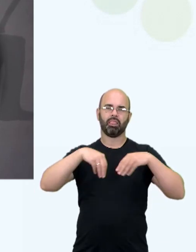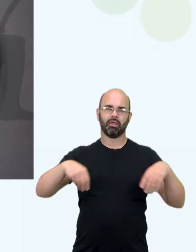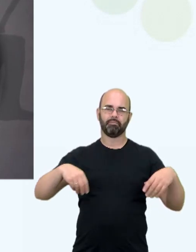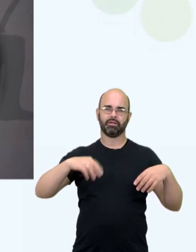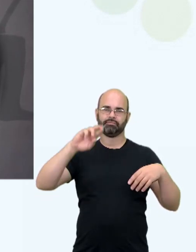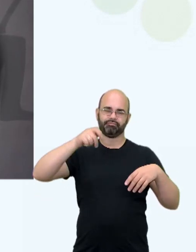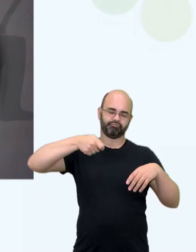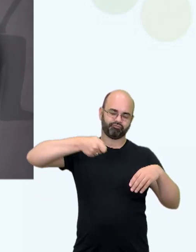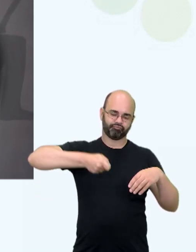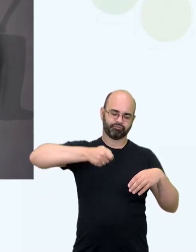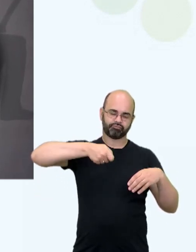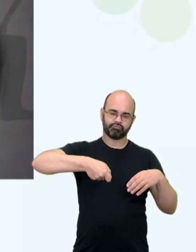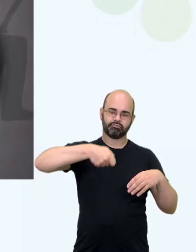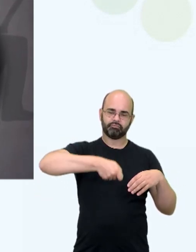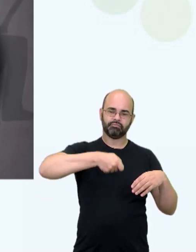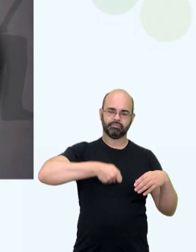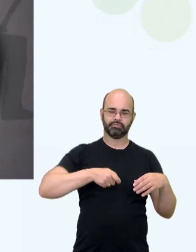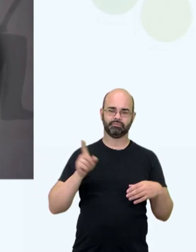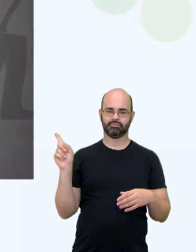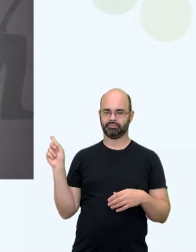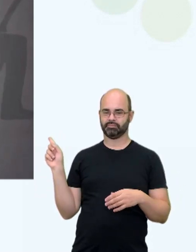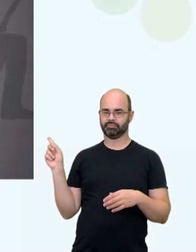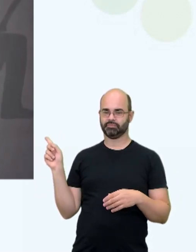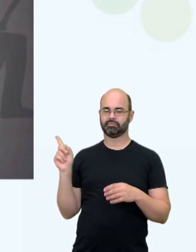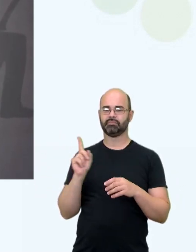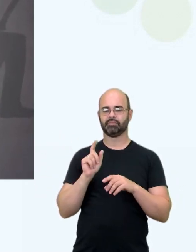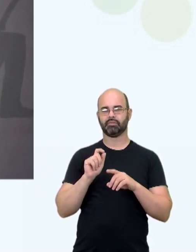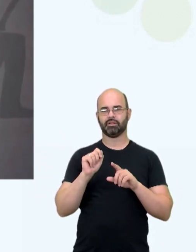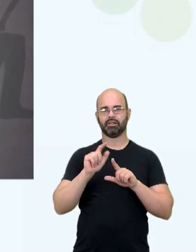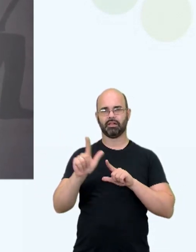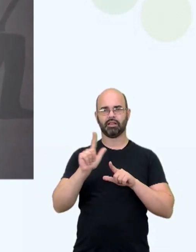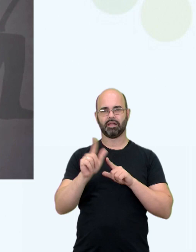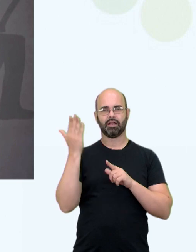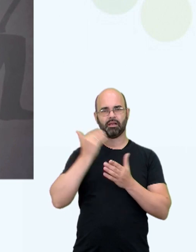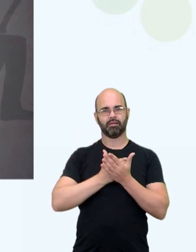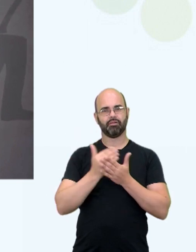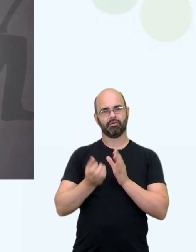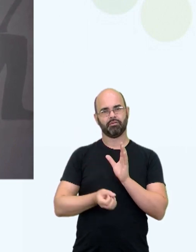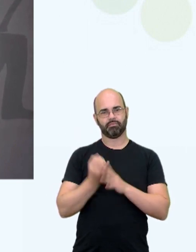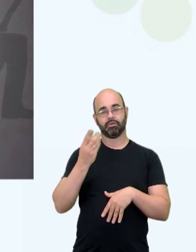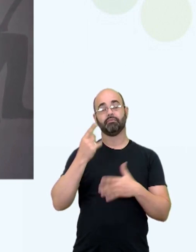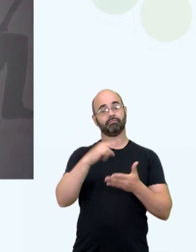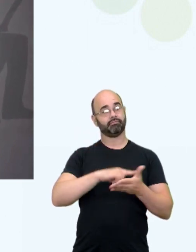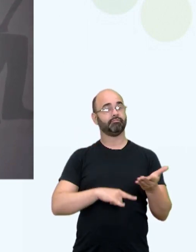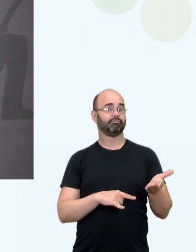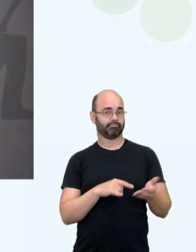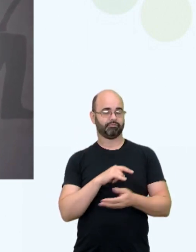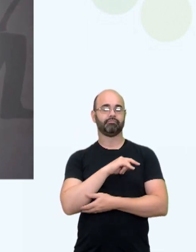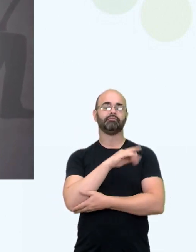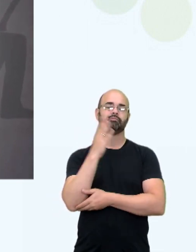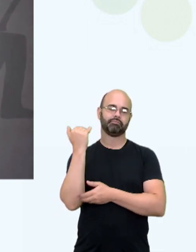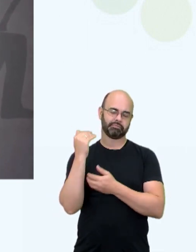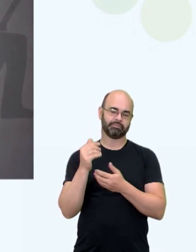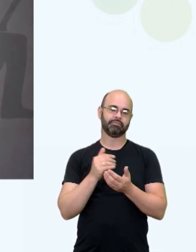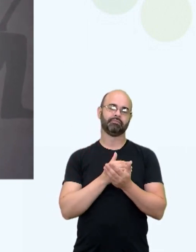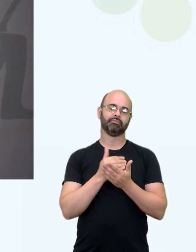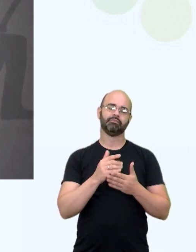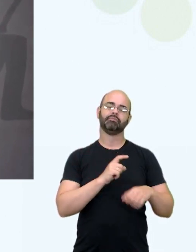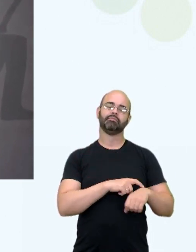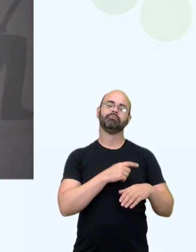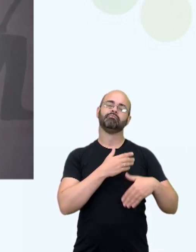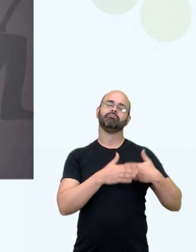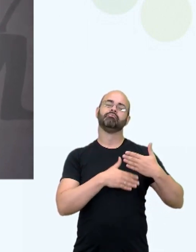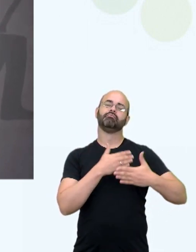No momento em que o homem registra sua ideia em um suporte, cria-se um documento. O suporte inicialmente físico, com o passar do tempo,